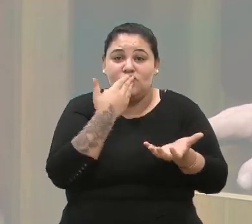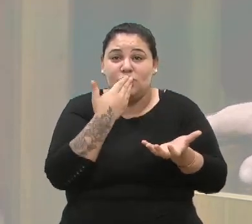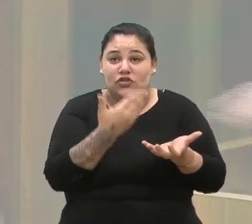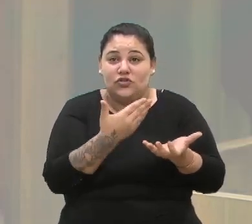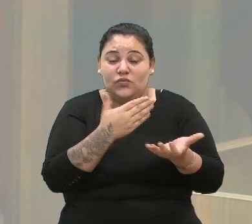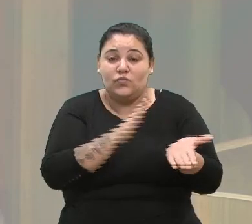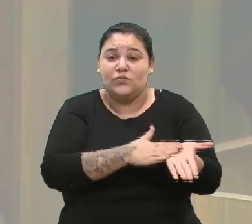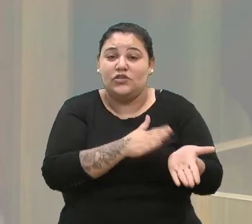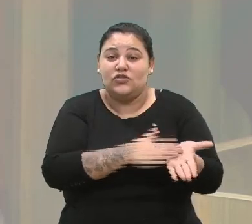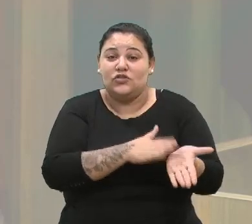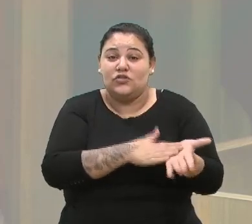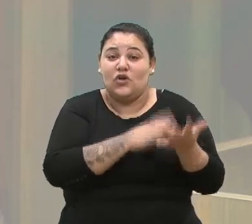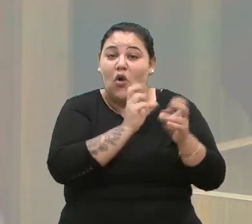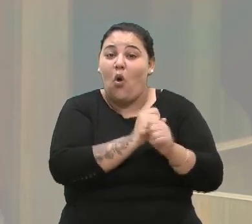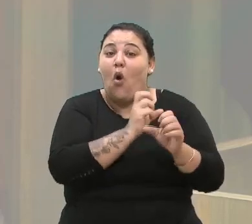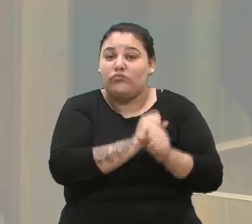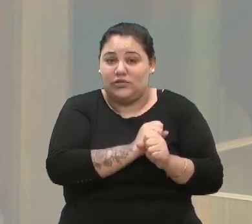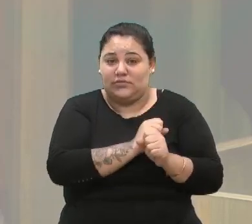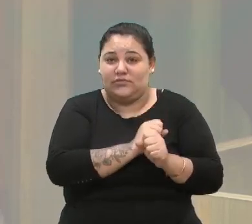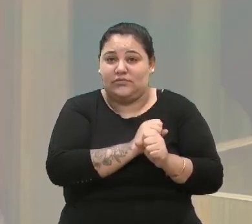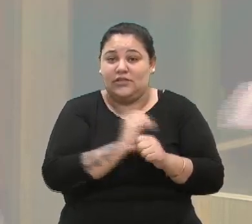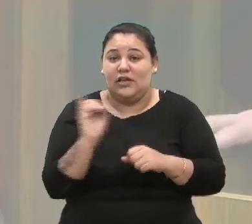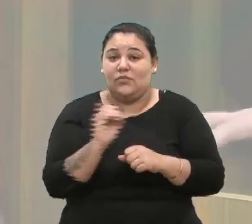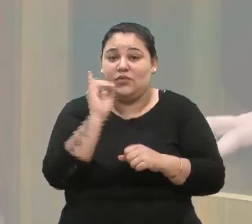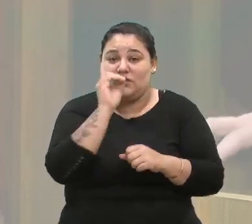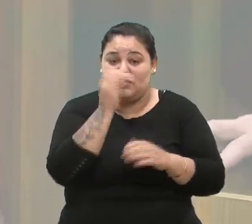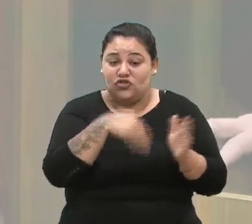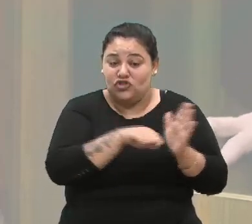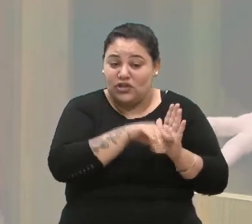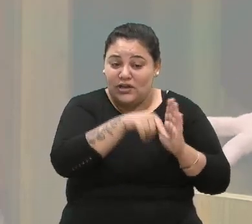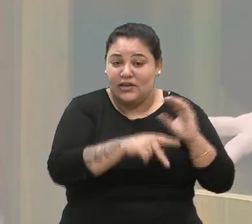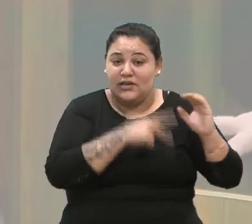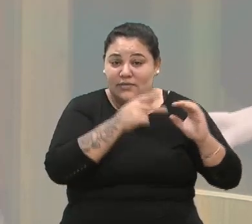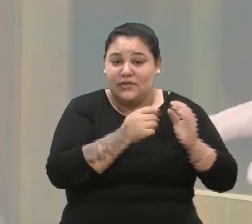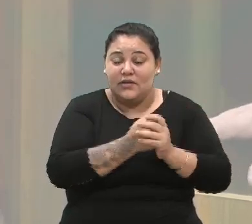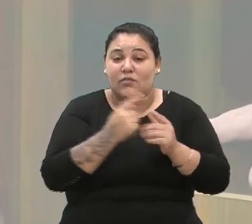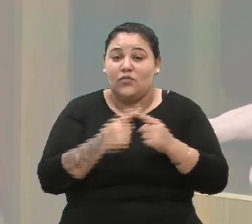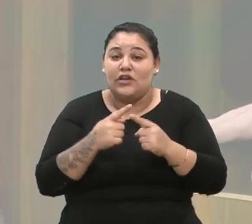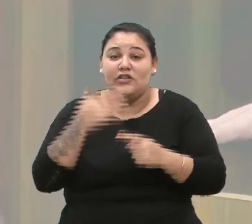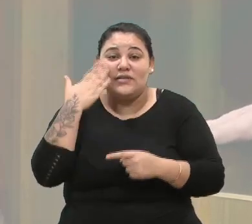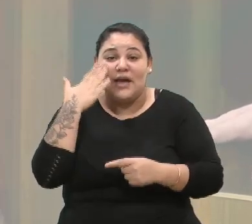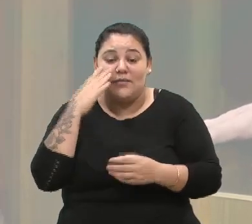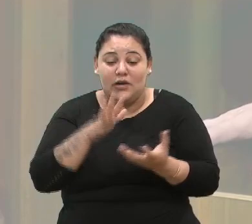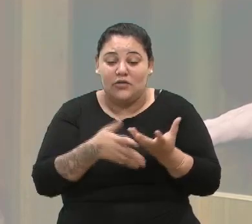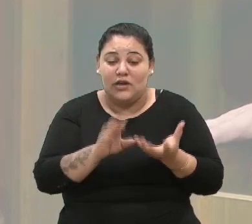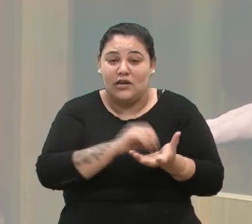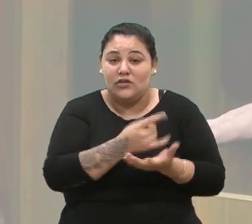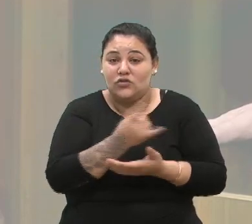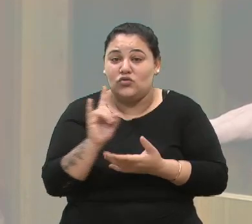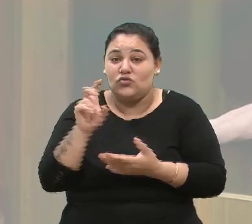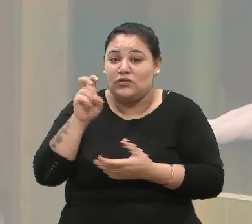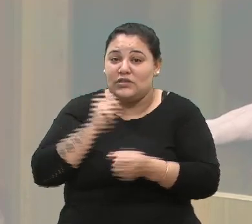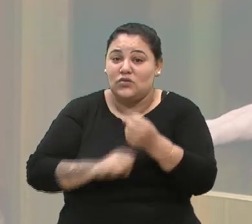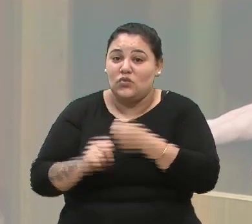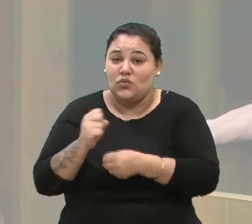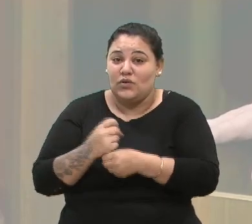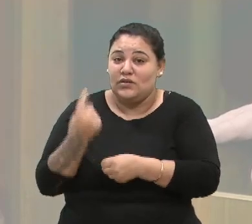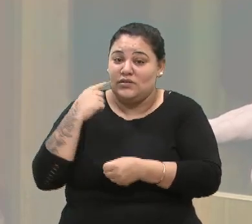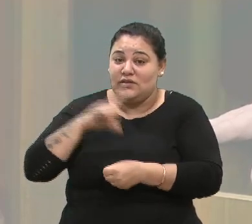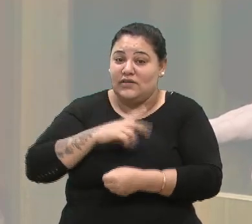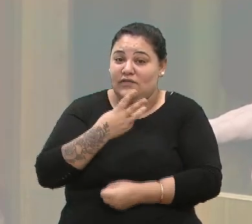muito importante vir para essa casa. A gente sabe que a Codeca, nos últimos 5 anos, apresentou 30 milhões de